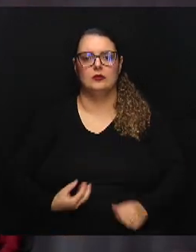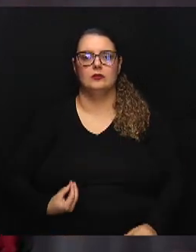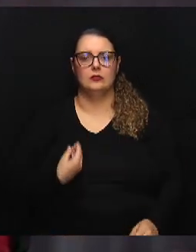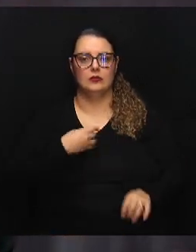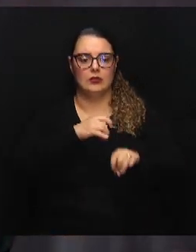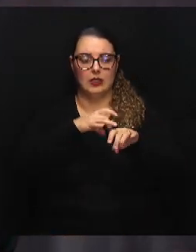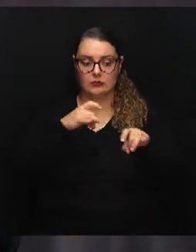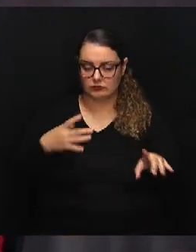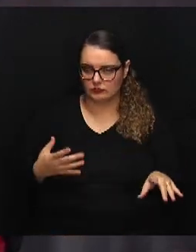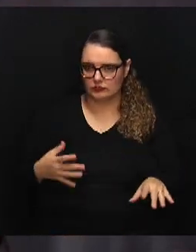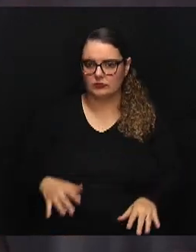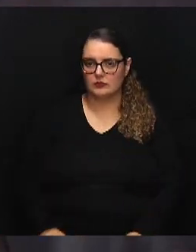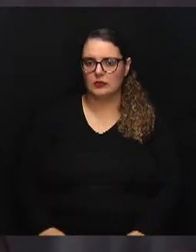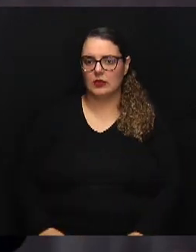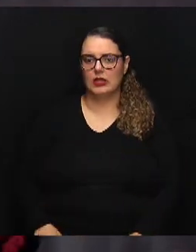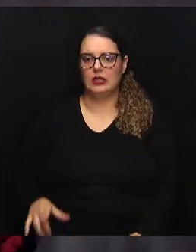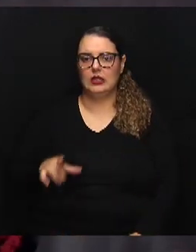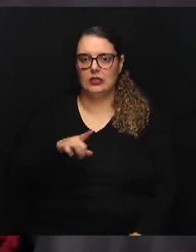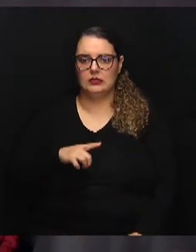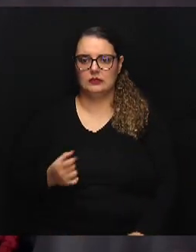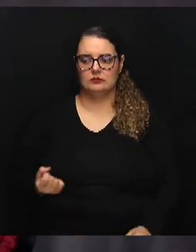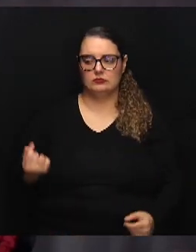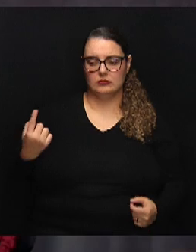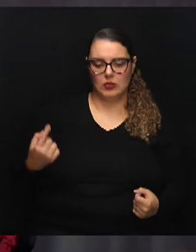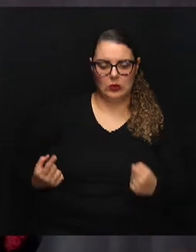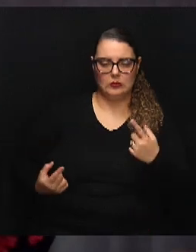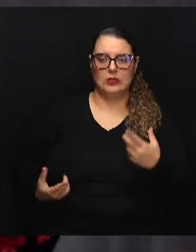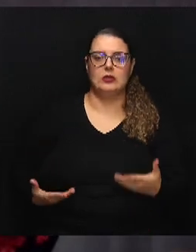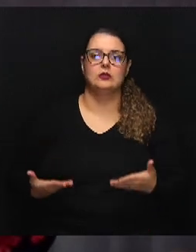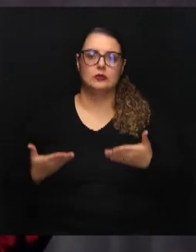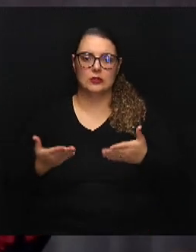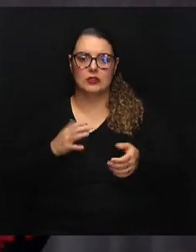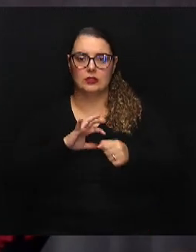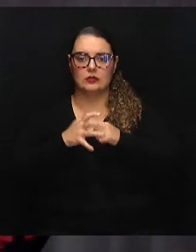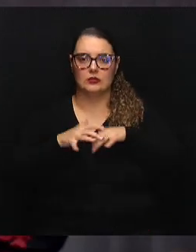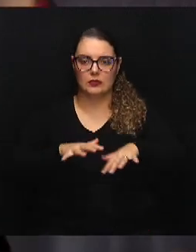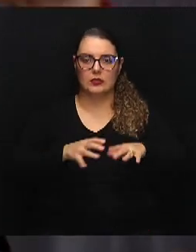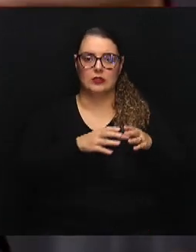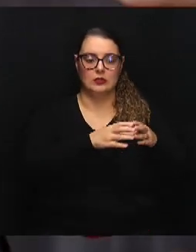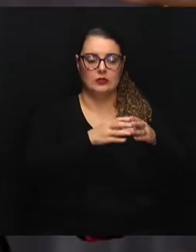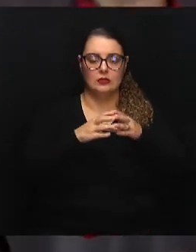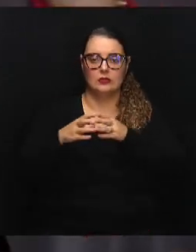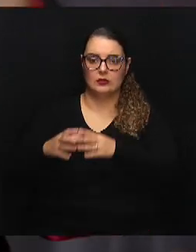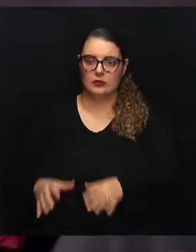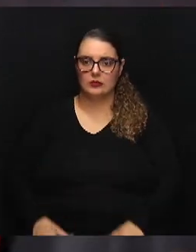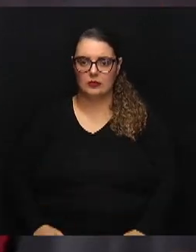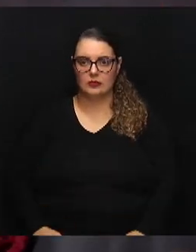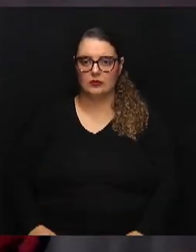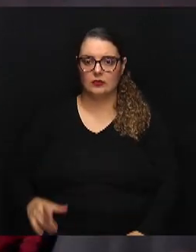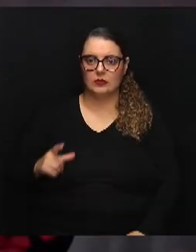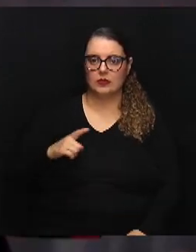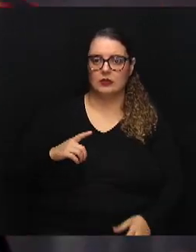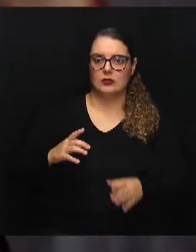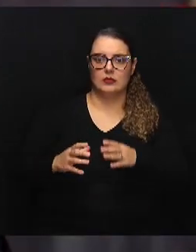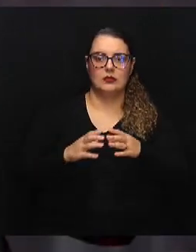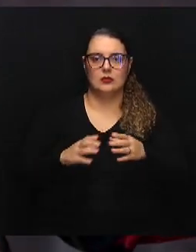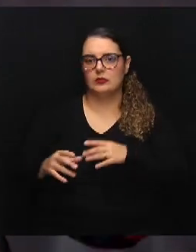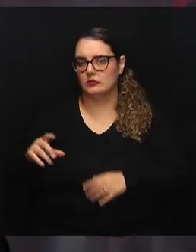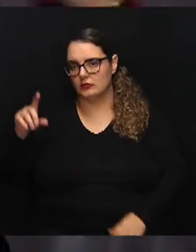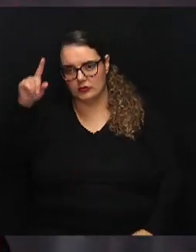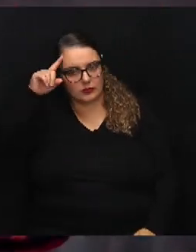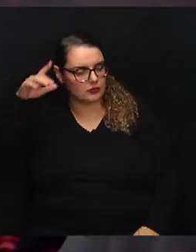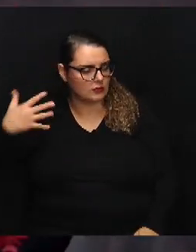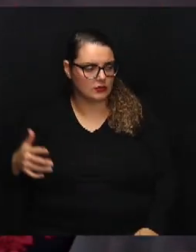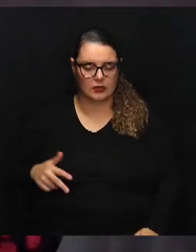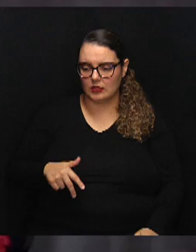assim, há um certo estranhamento também que trouxe a pandemia na convivência. Né? Você tinha uma convivência um pouco mais, né, correria,